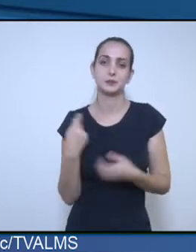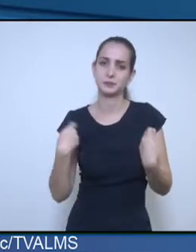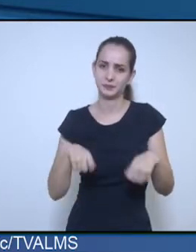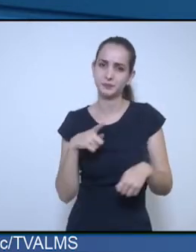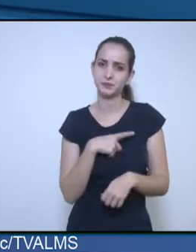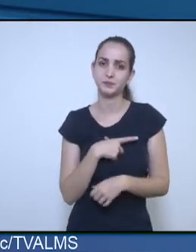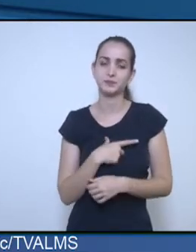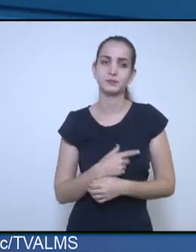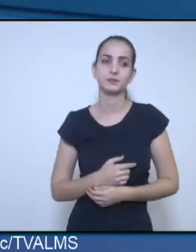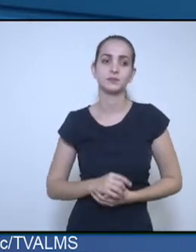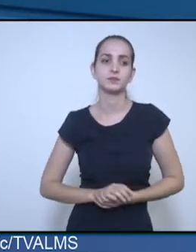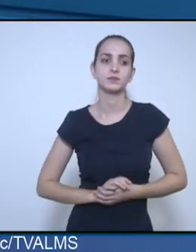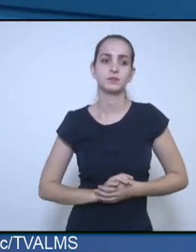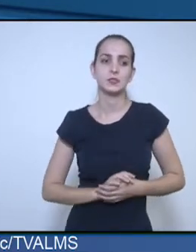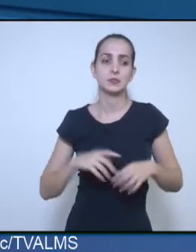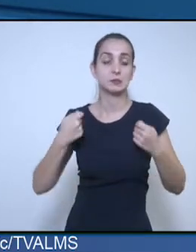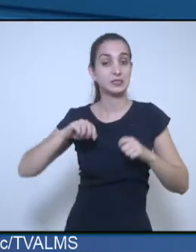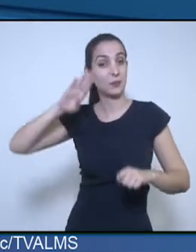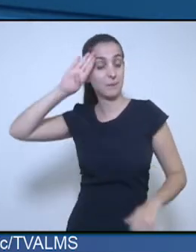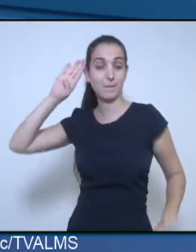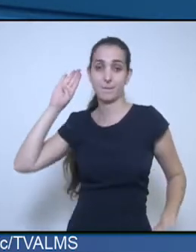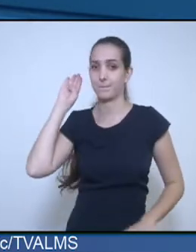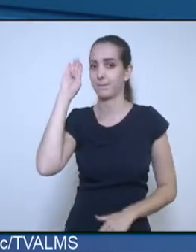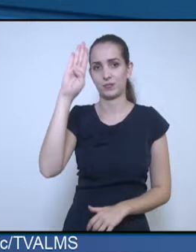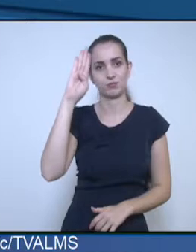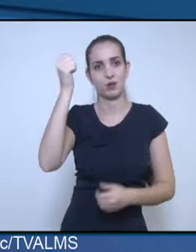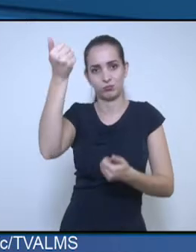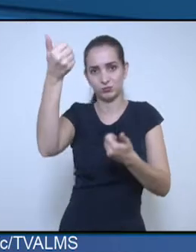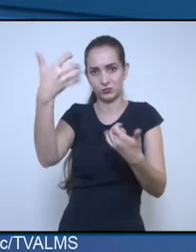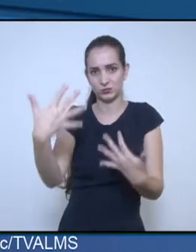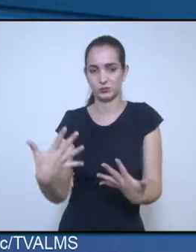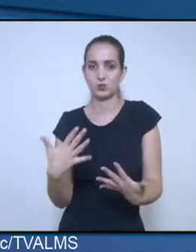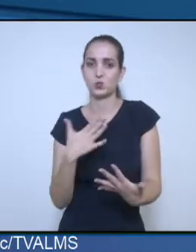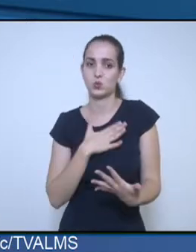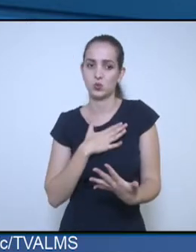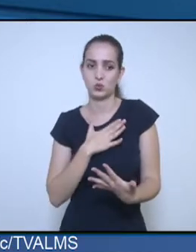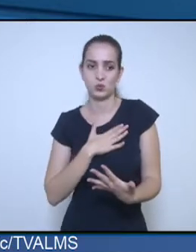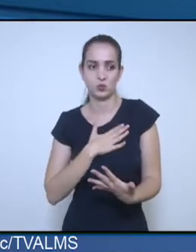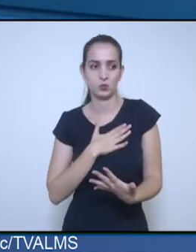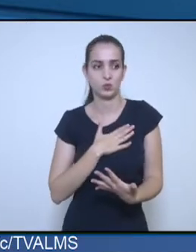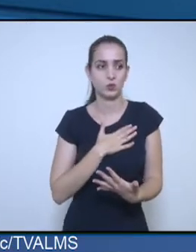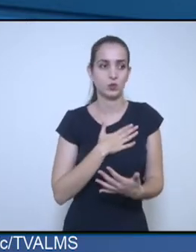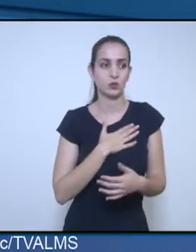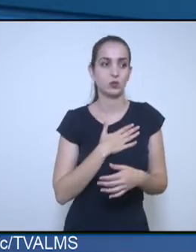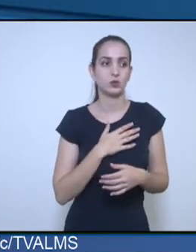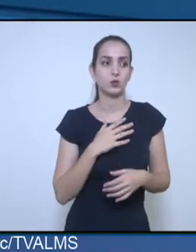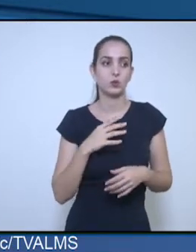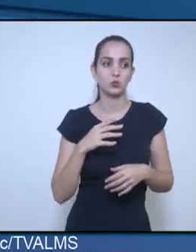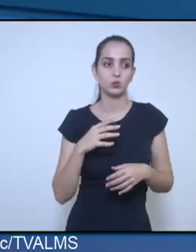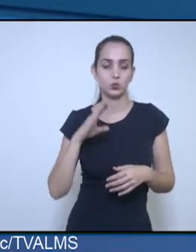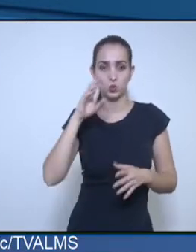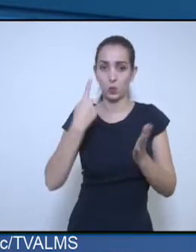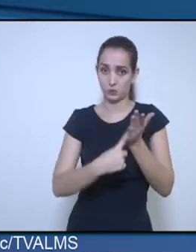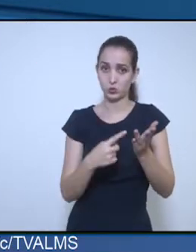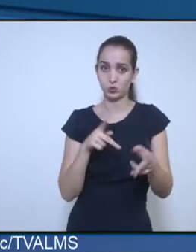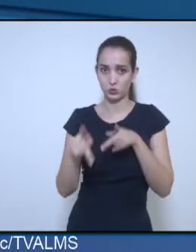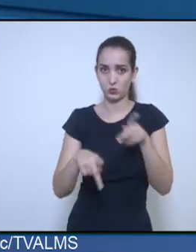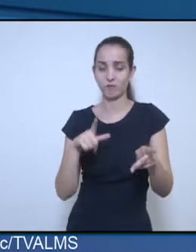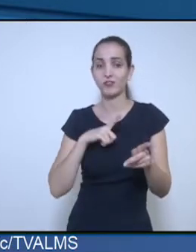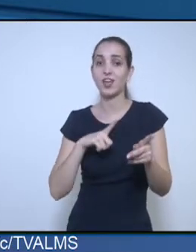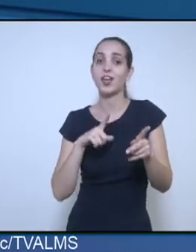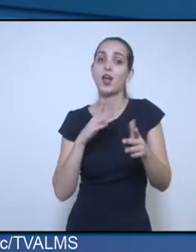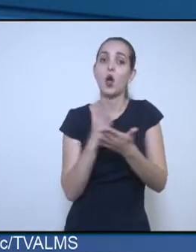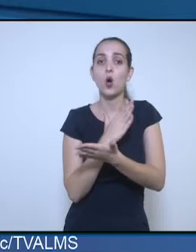que destacar, no meu mandato popular, algumas leis que